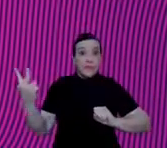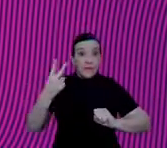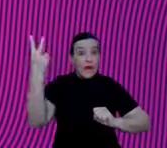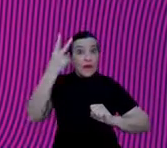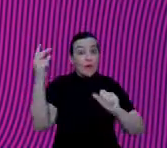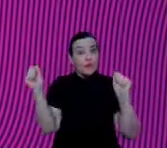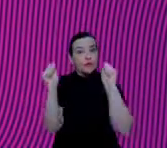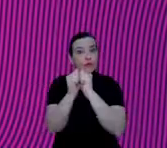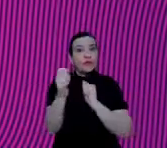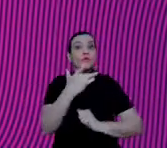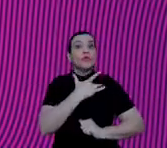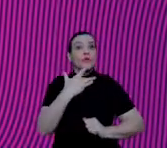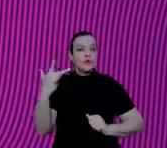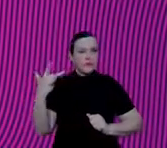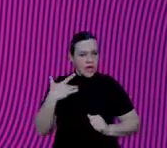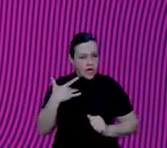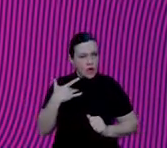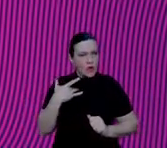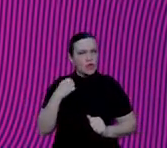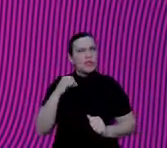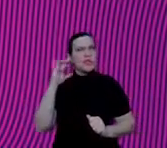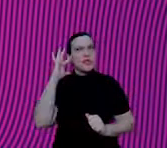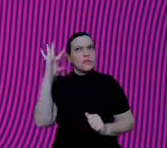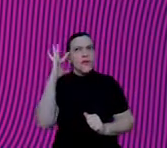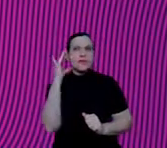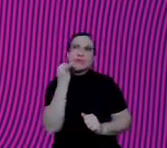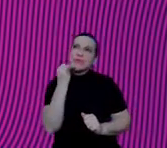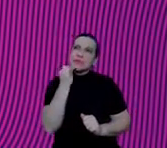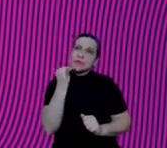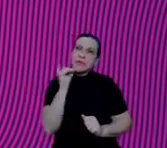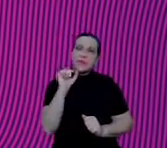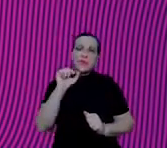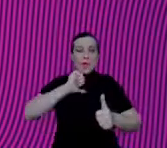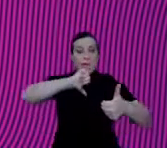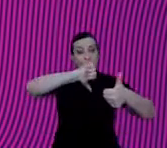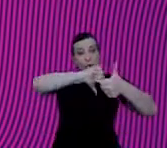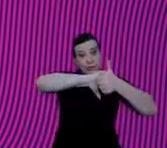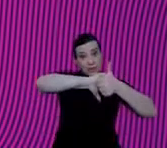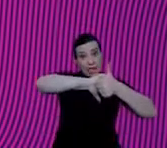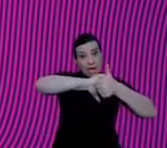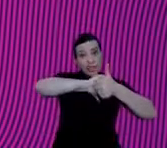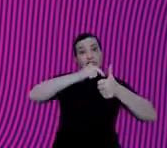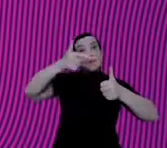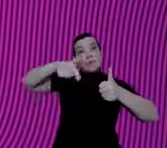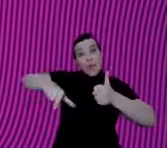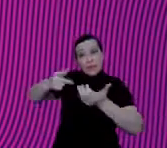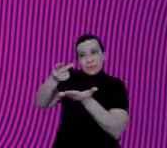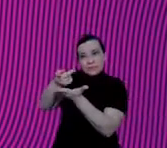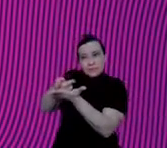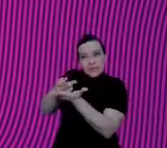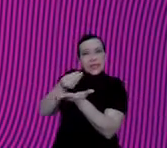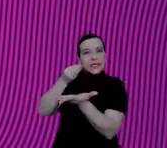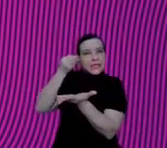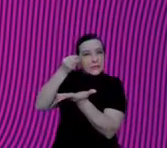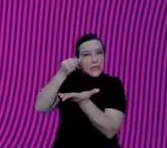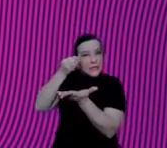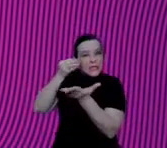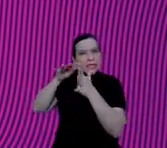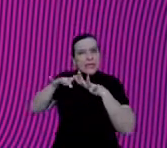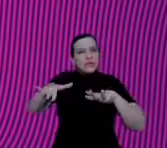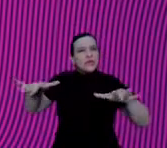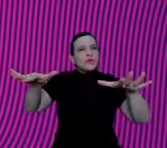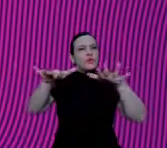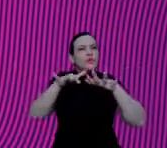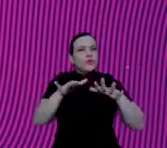gente considera qualidade vezes a experiência do paciente dividido pelo custo. Nós